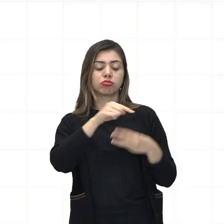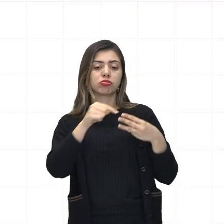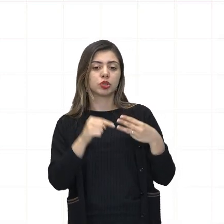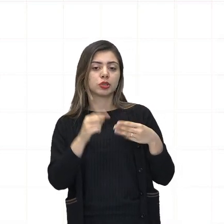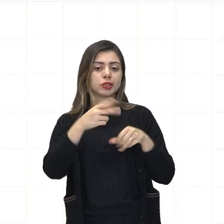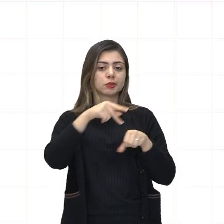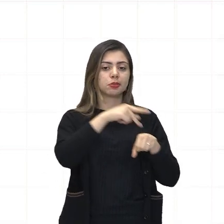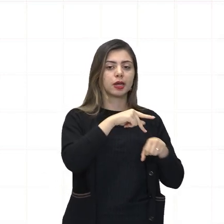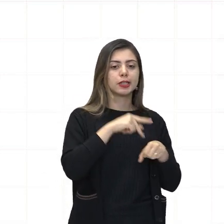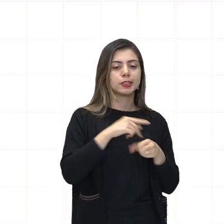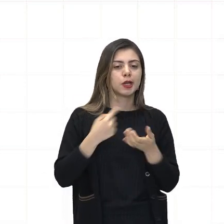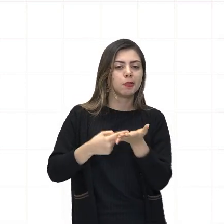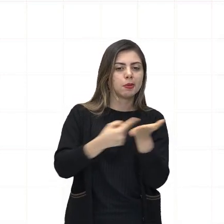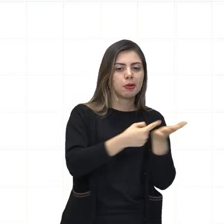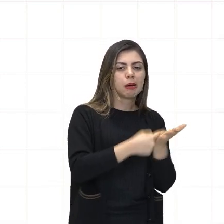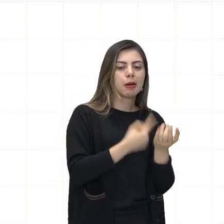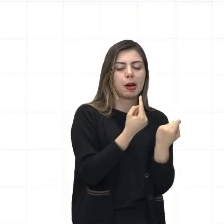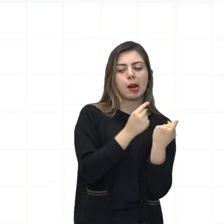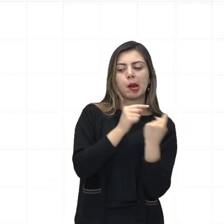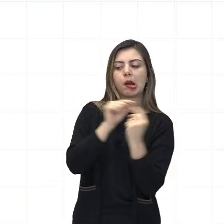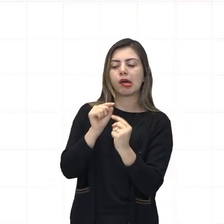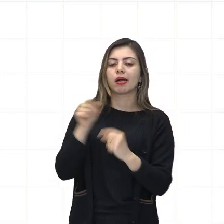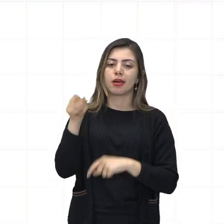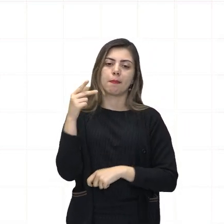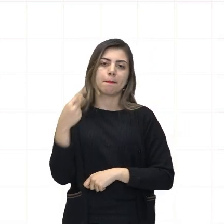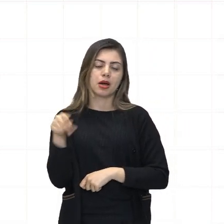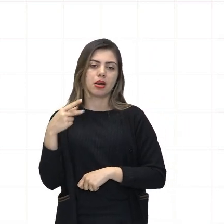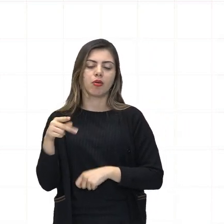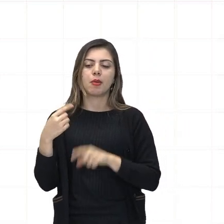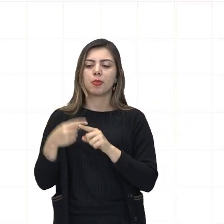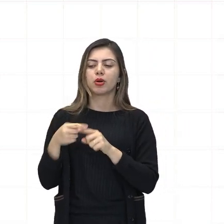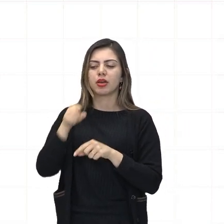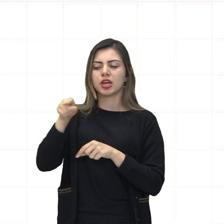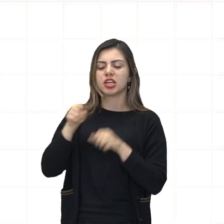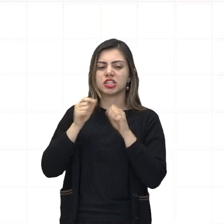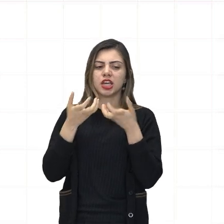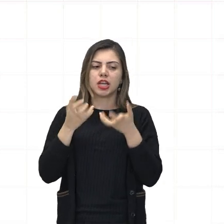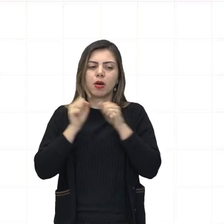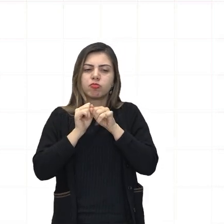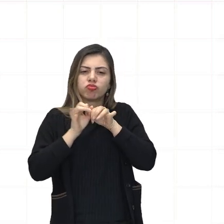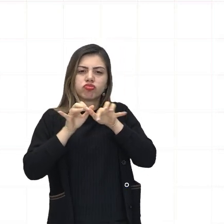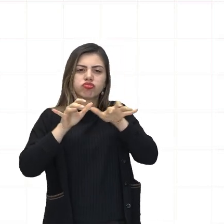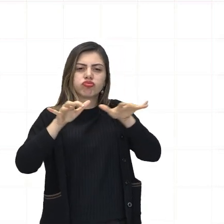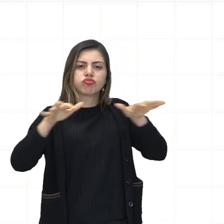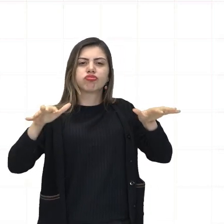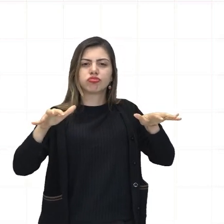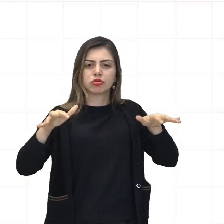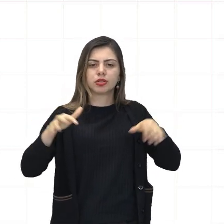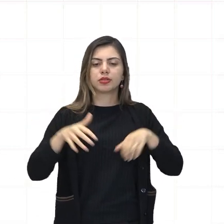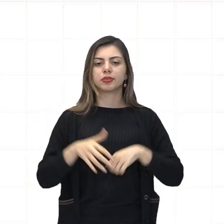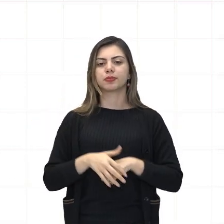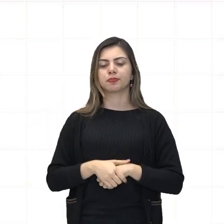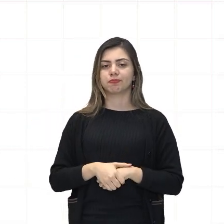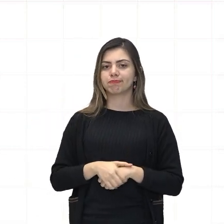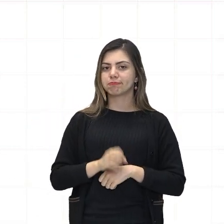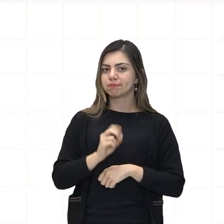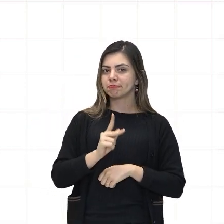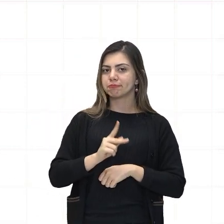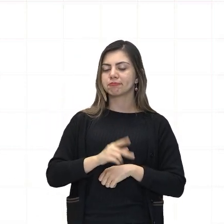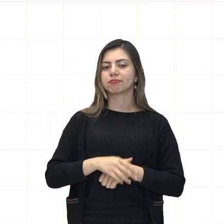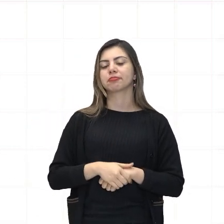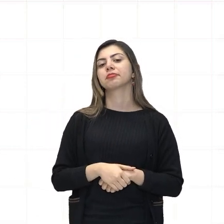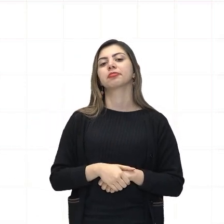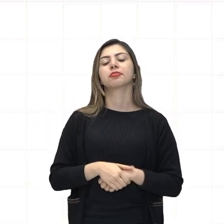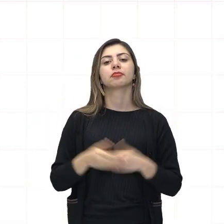suas forças para conter a expansão do poder paraguaio na região. Beleza, galera?